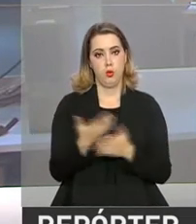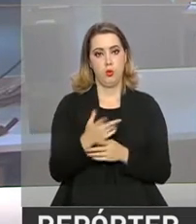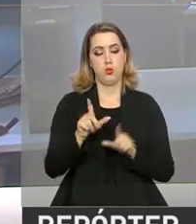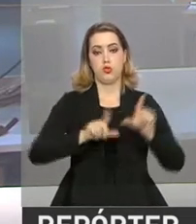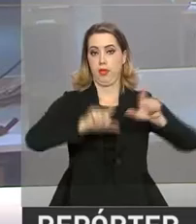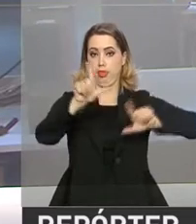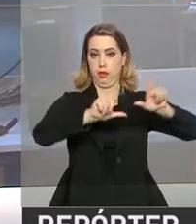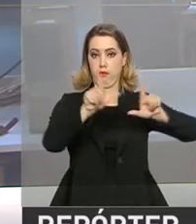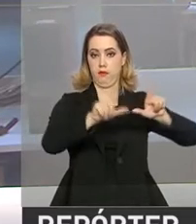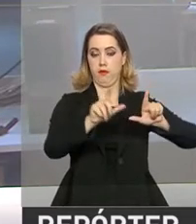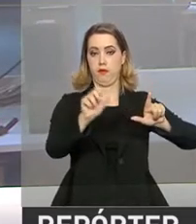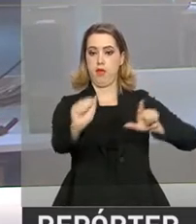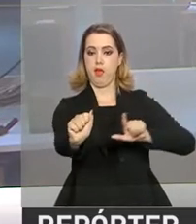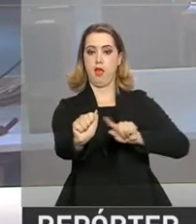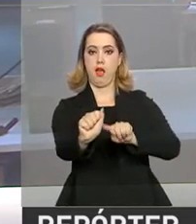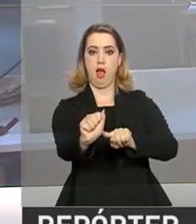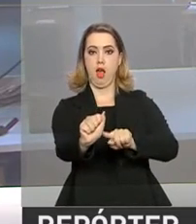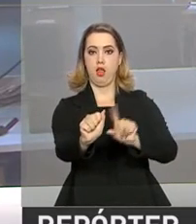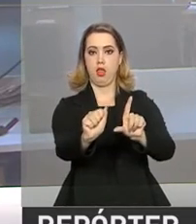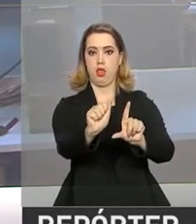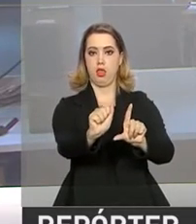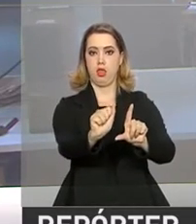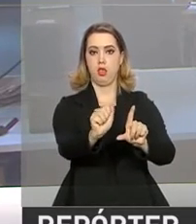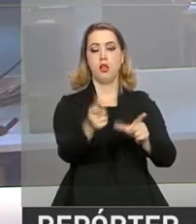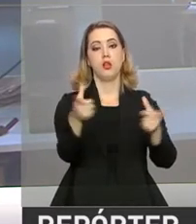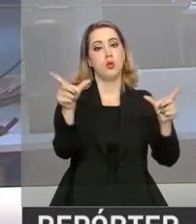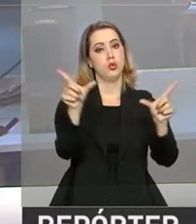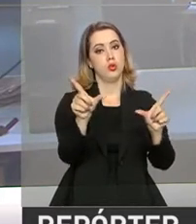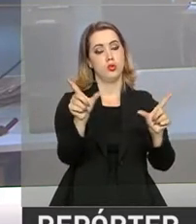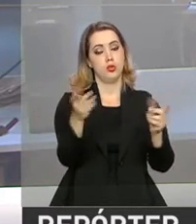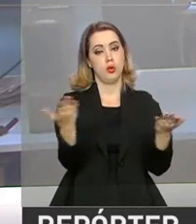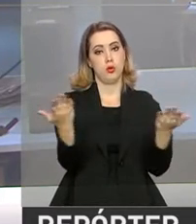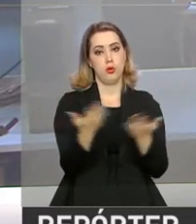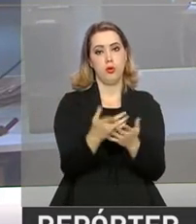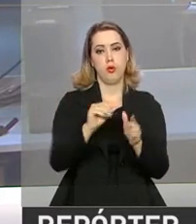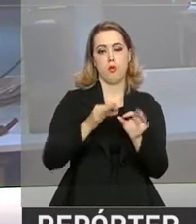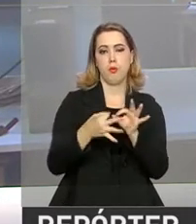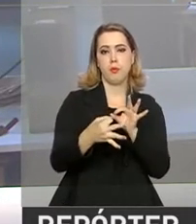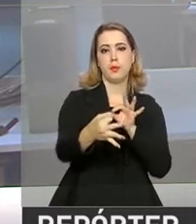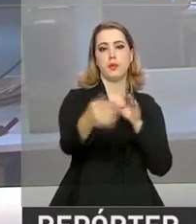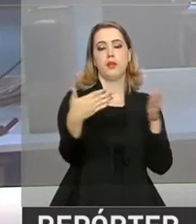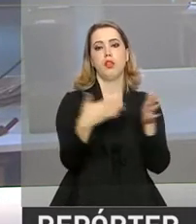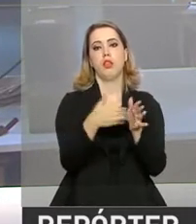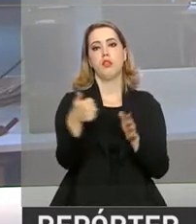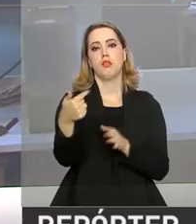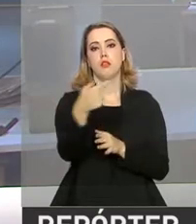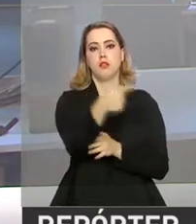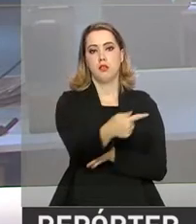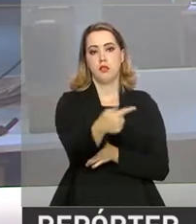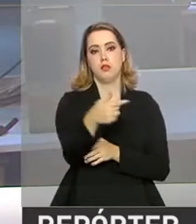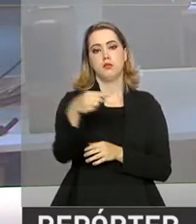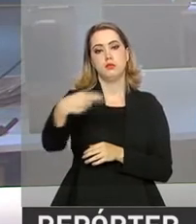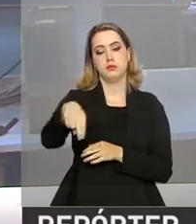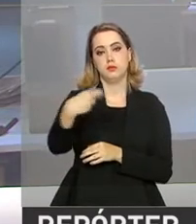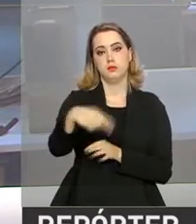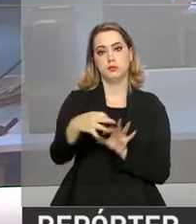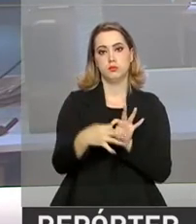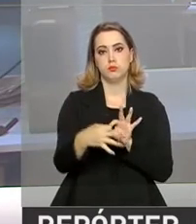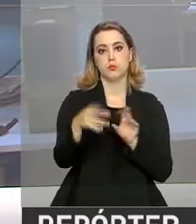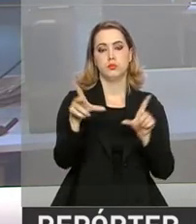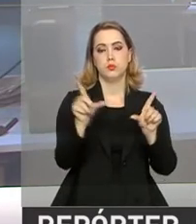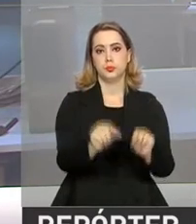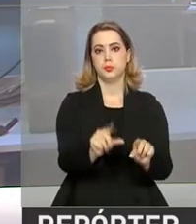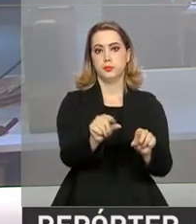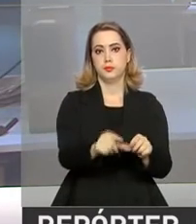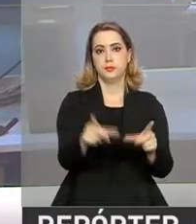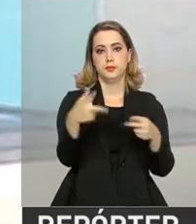federal e cidades do entorno que terminaria hoje foi prorrogado e será feito em etapas até o dia 17 de novembro mackillop tem os